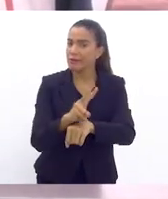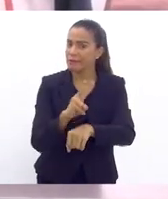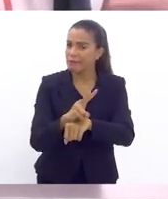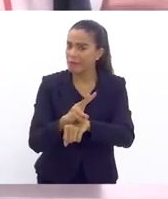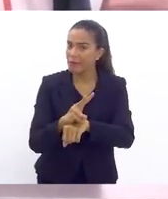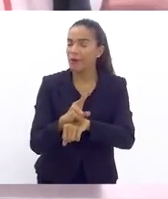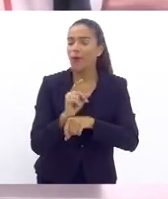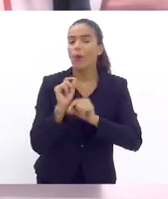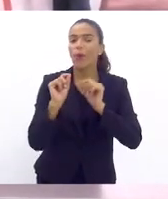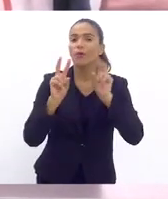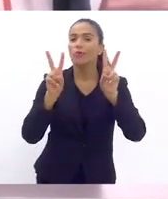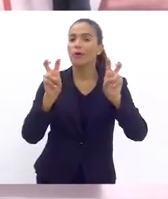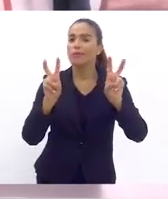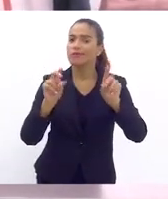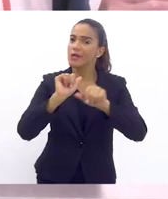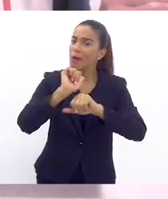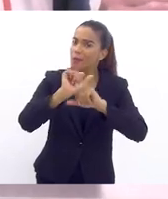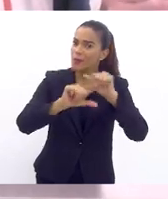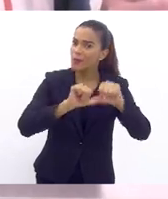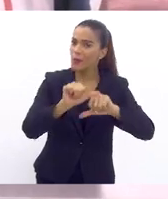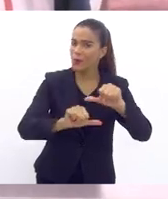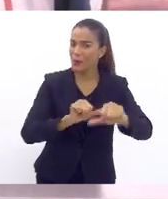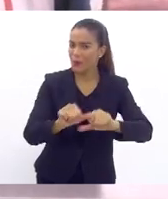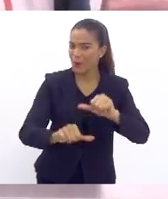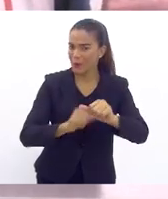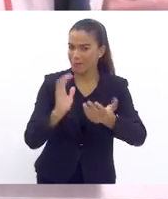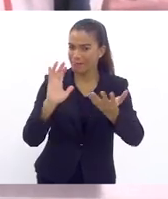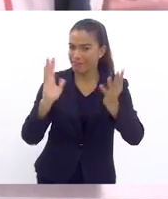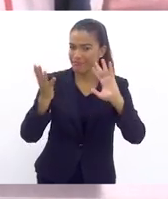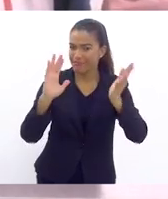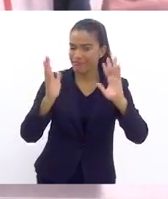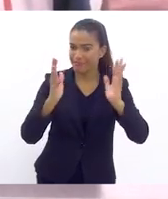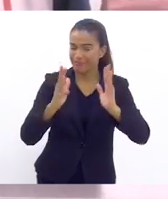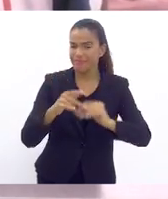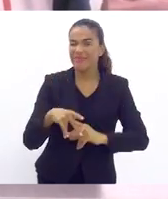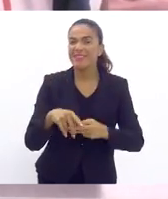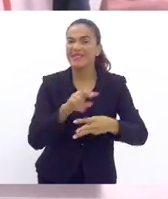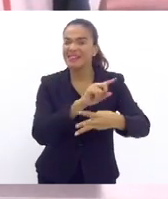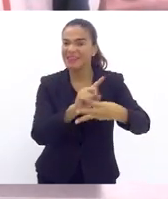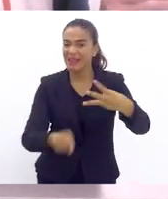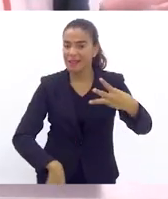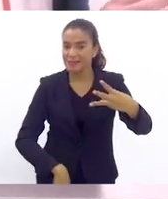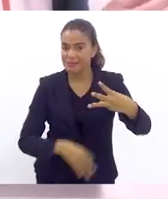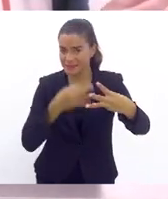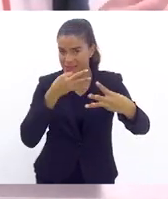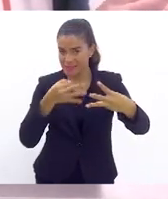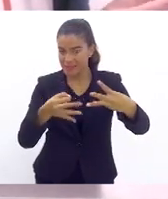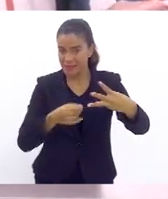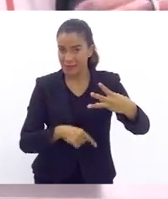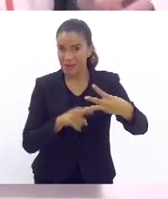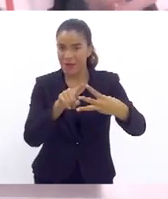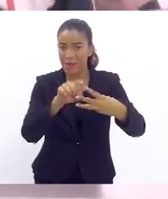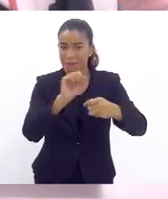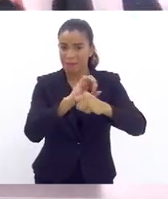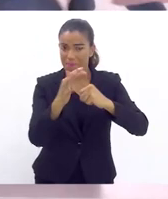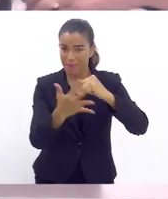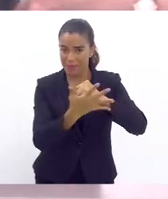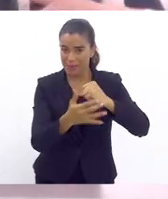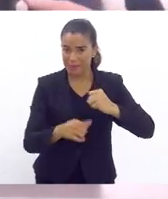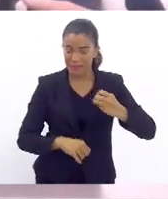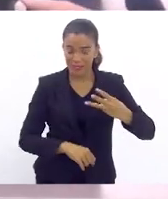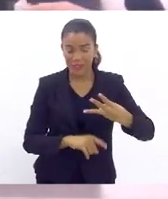dos fatos que modificaram você tá aqui três vezes pandemia da